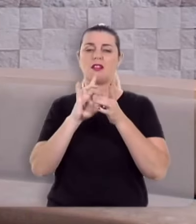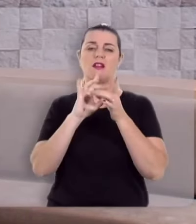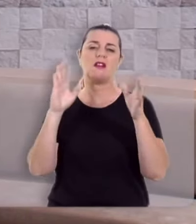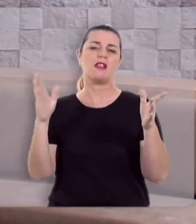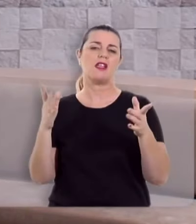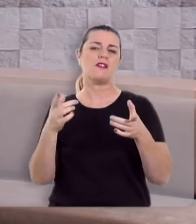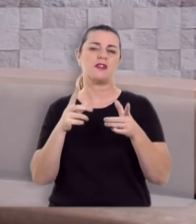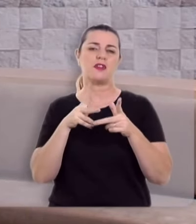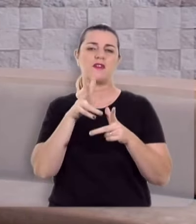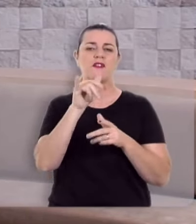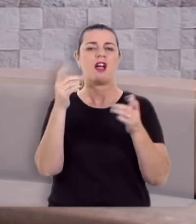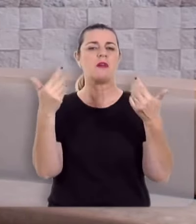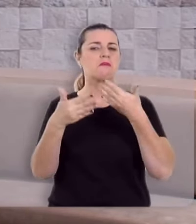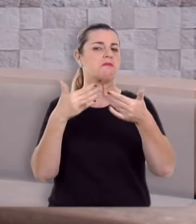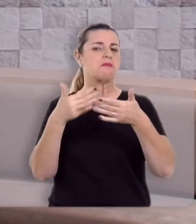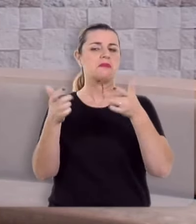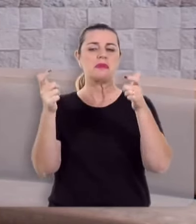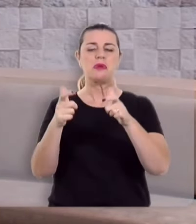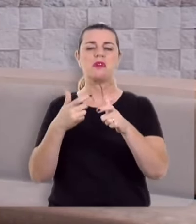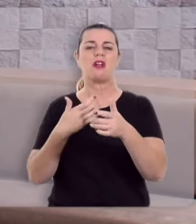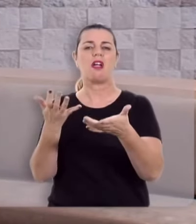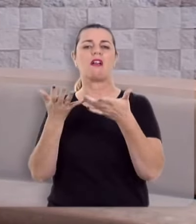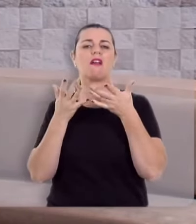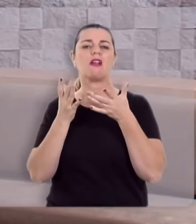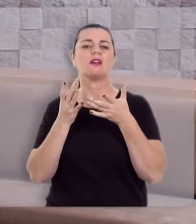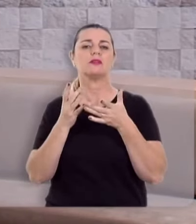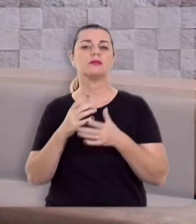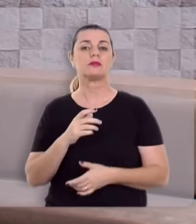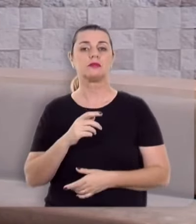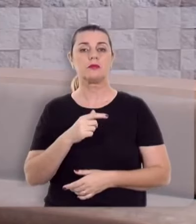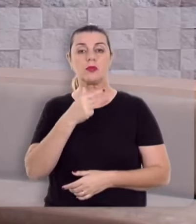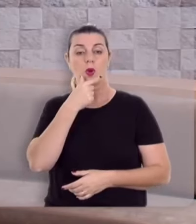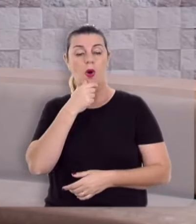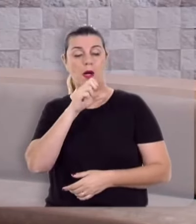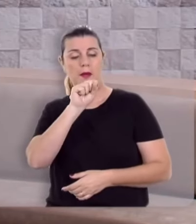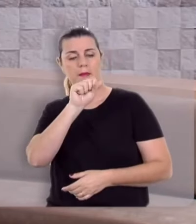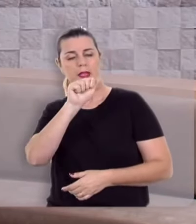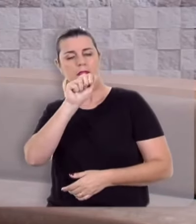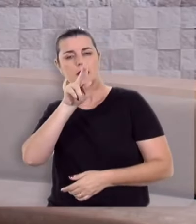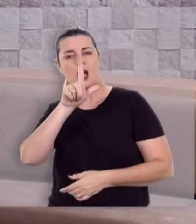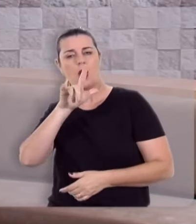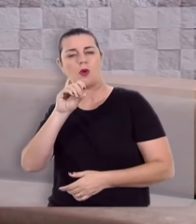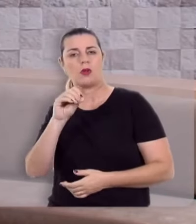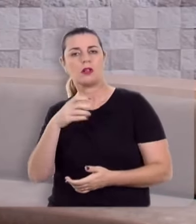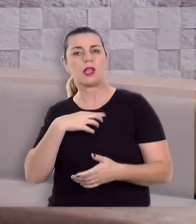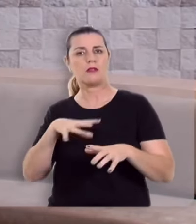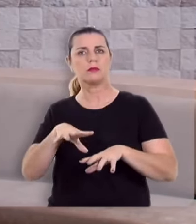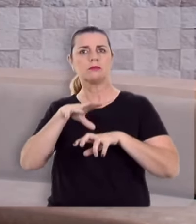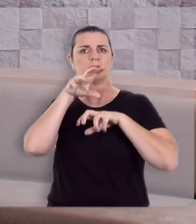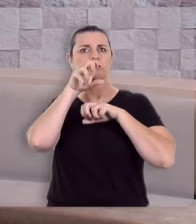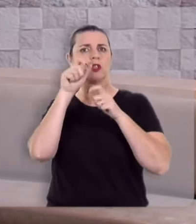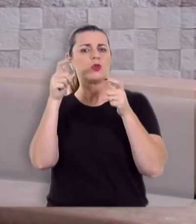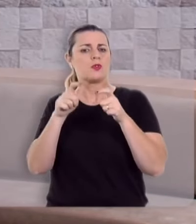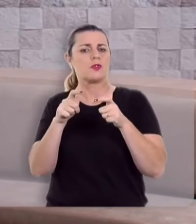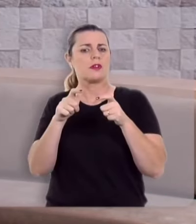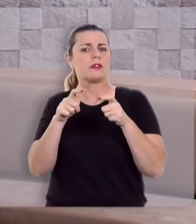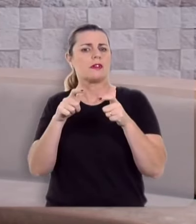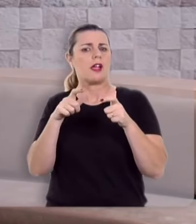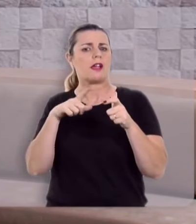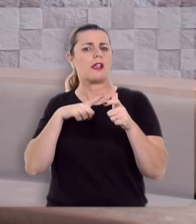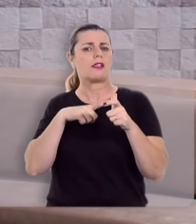aonde quer. Saulo de Tarso estava respirando ameaças e morte cheio de ódio